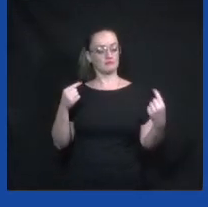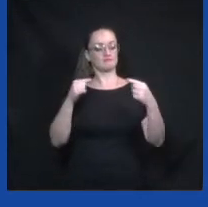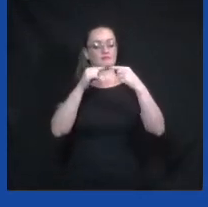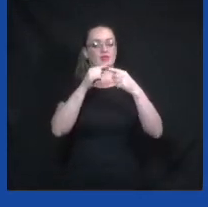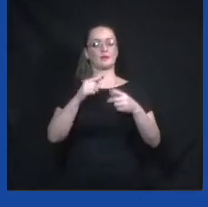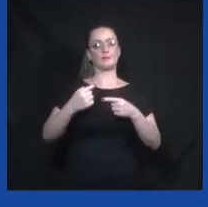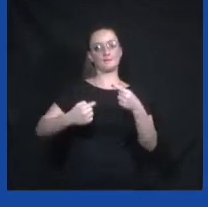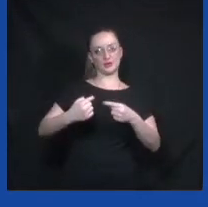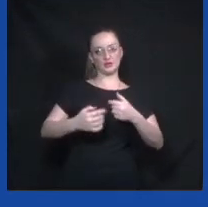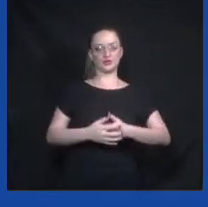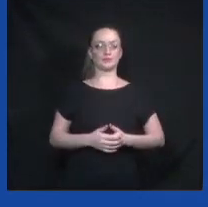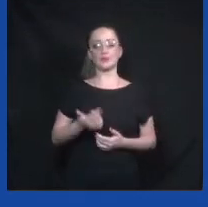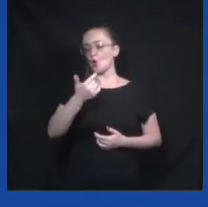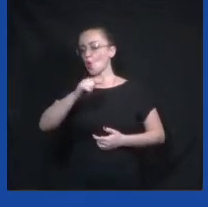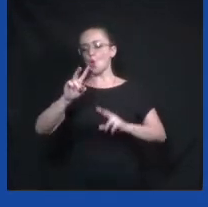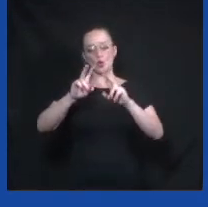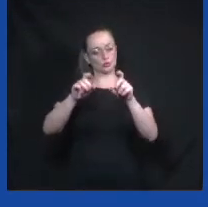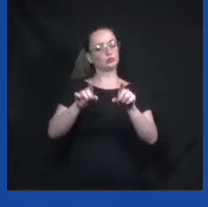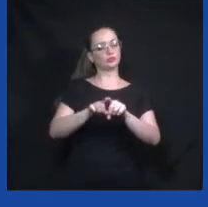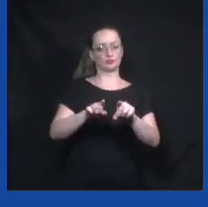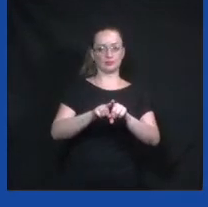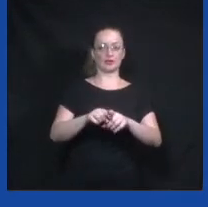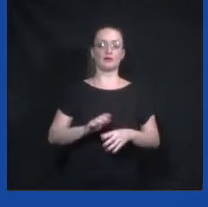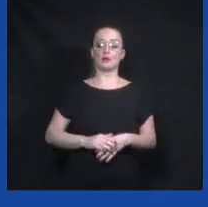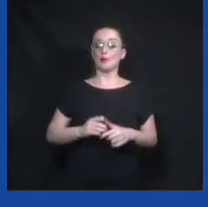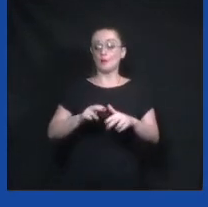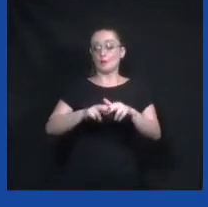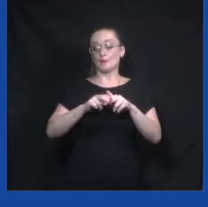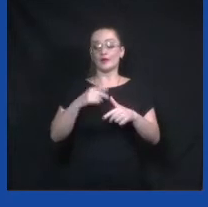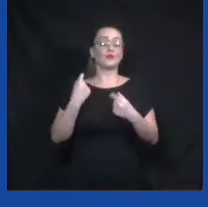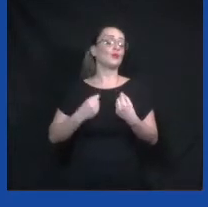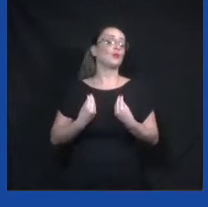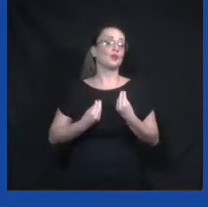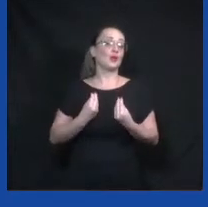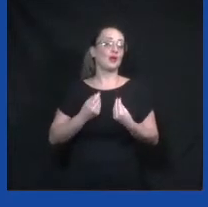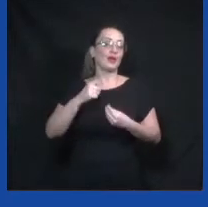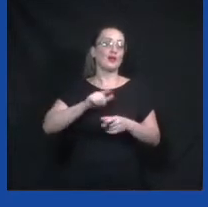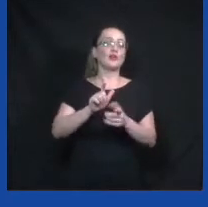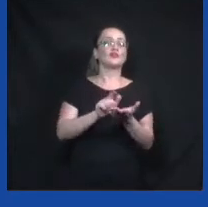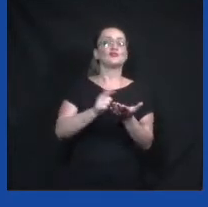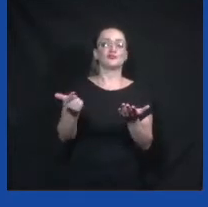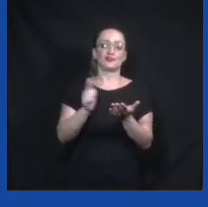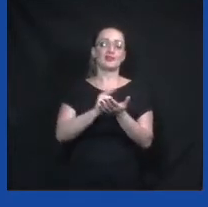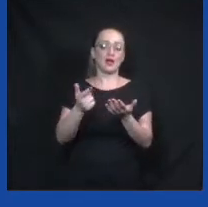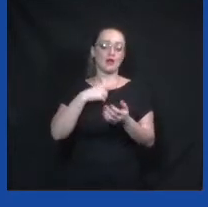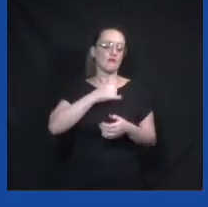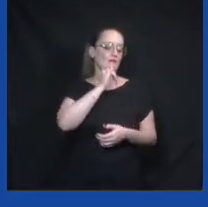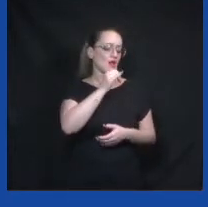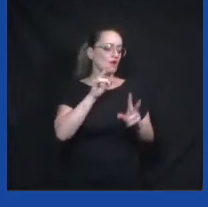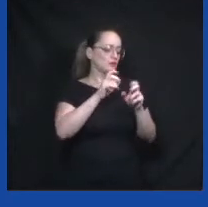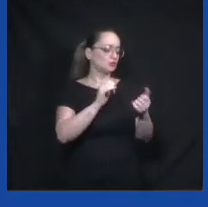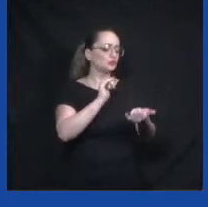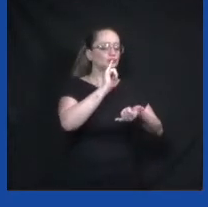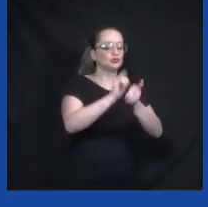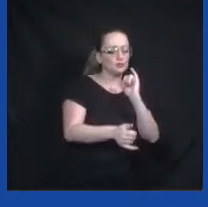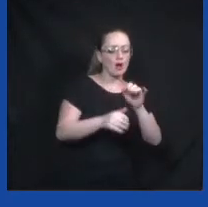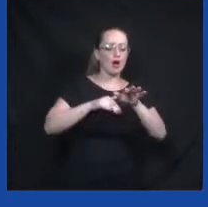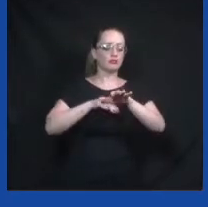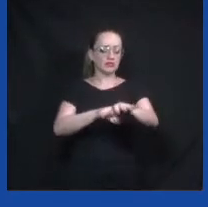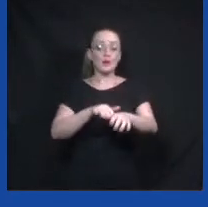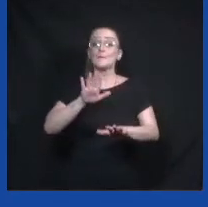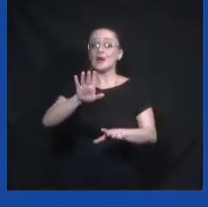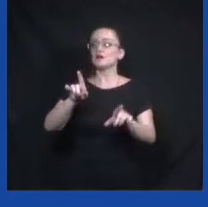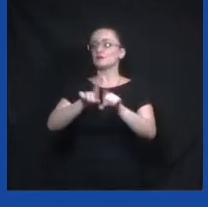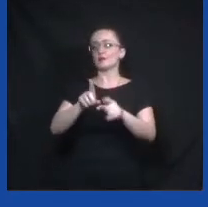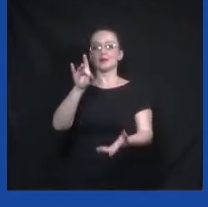e de tantos outros assuntos também, enfim, afinal de contas era um jornal, falando desde futebol, passando por trânsito, mas principalmente falando da realidade, falando